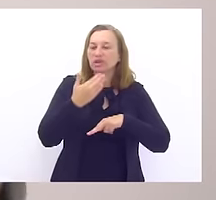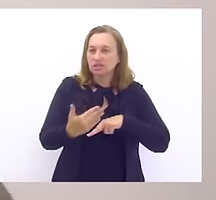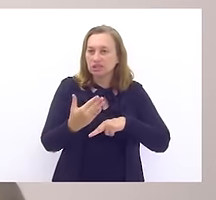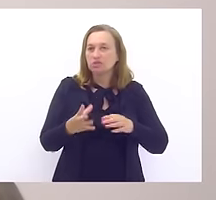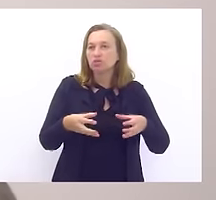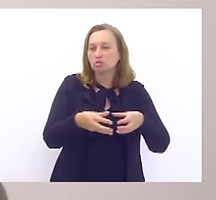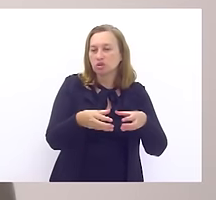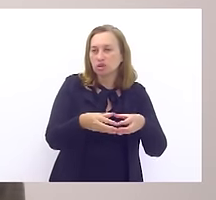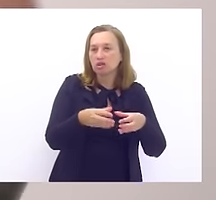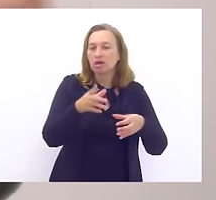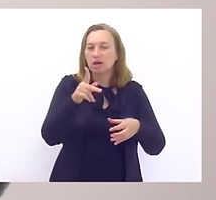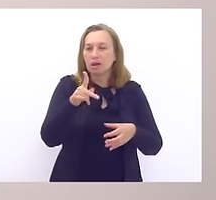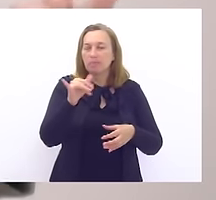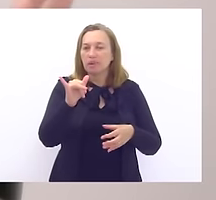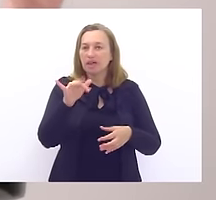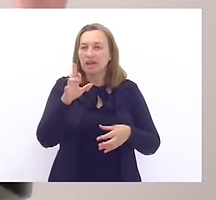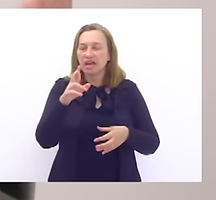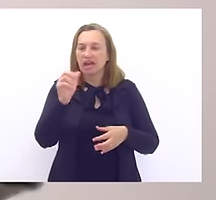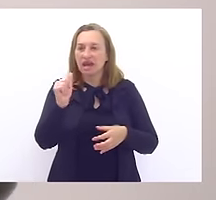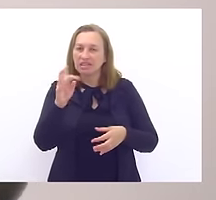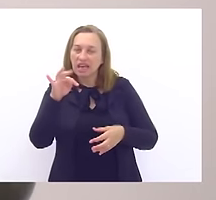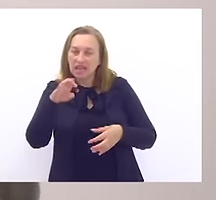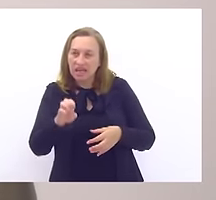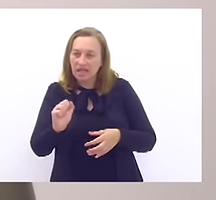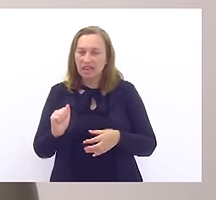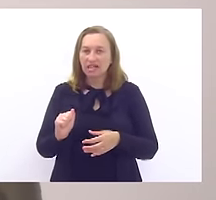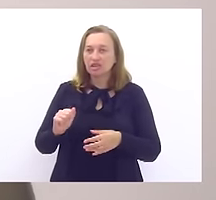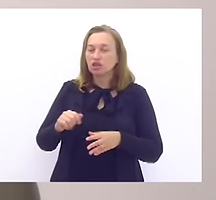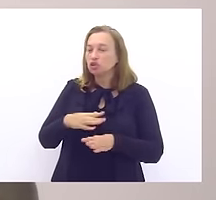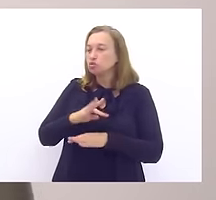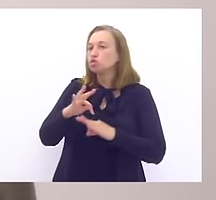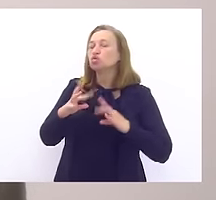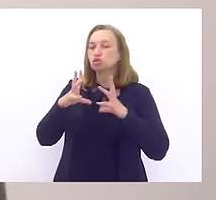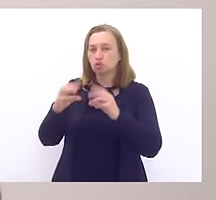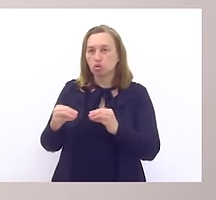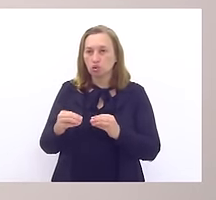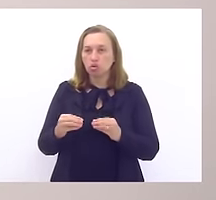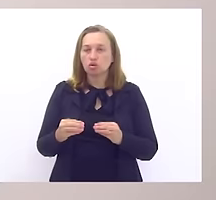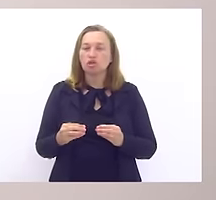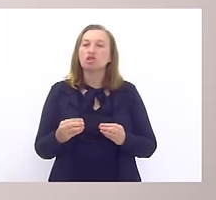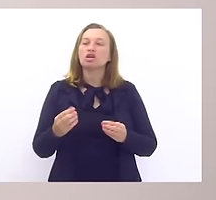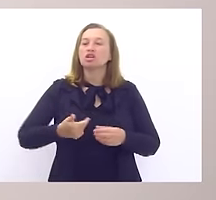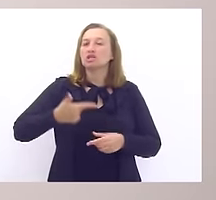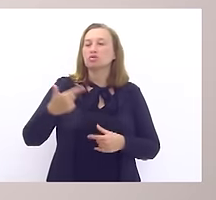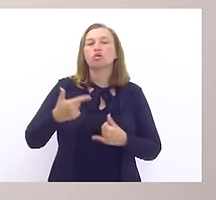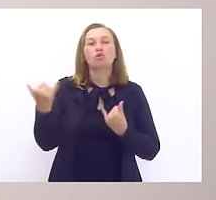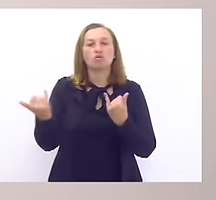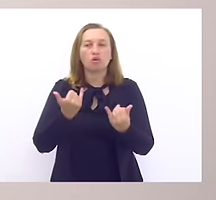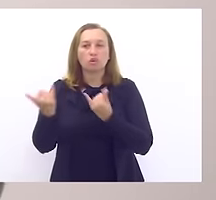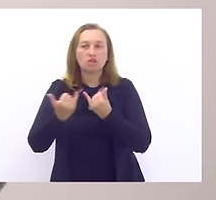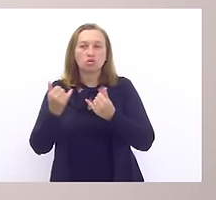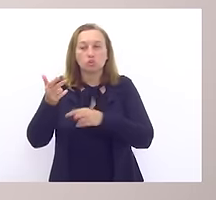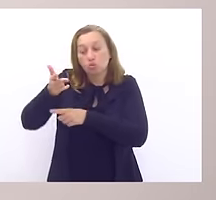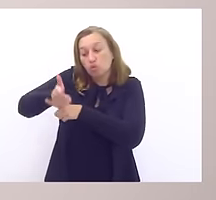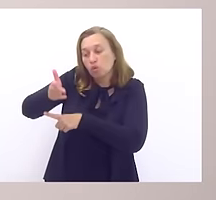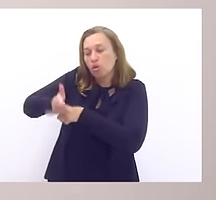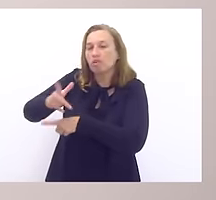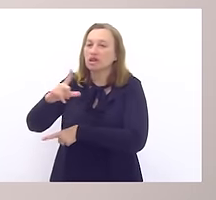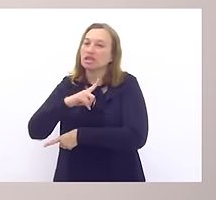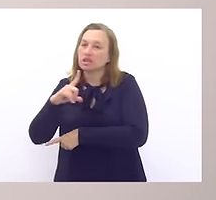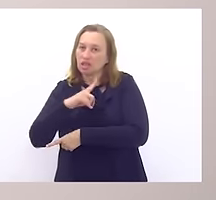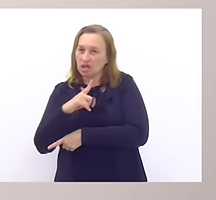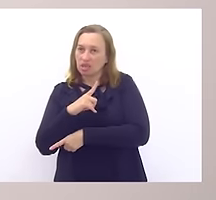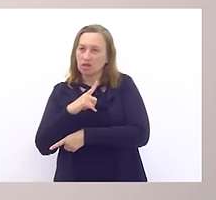Granada tudo Tá passando pelas Barreiras fiscais que segundo informações e através das câmeras que existe